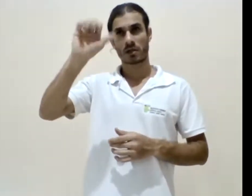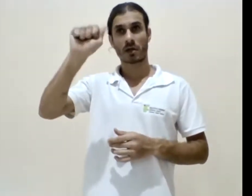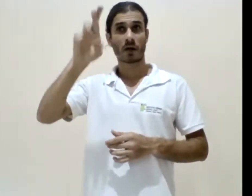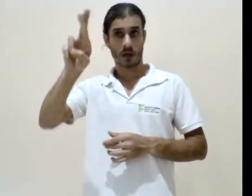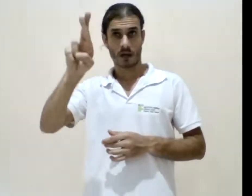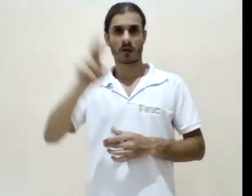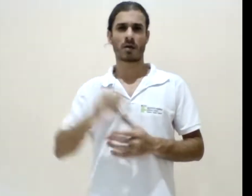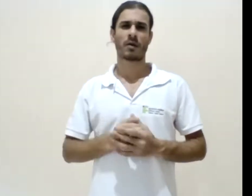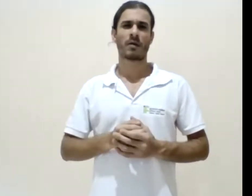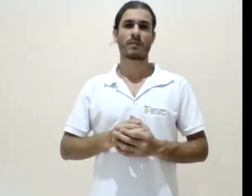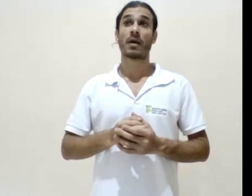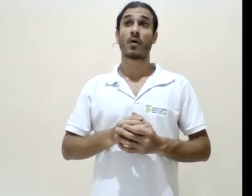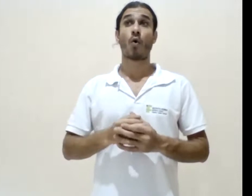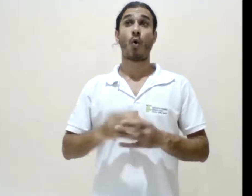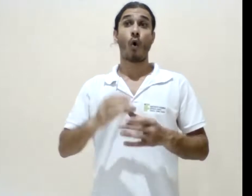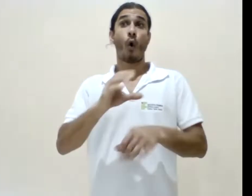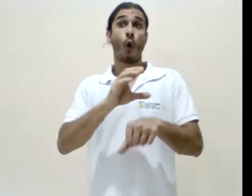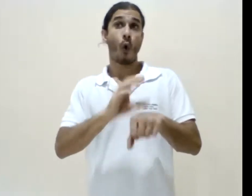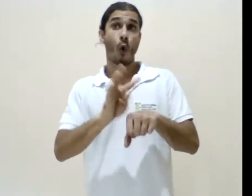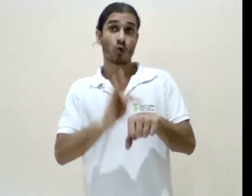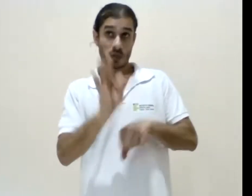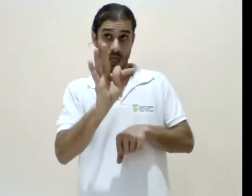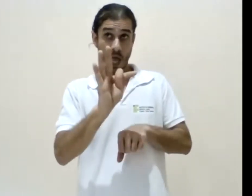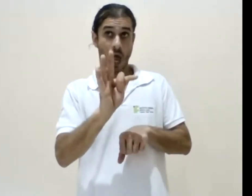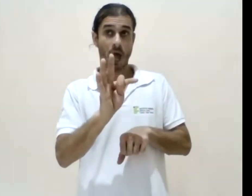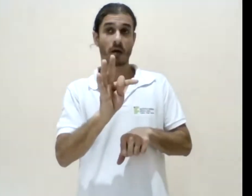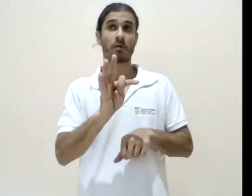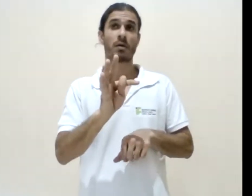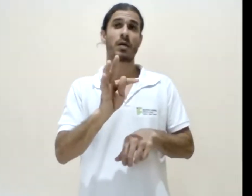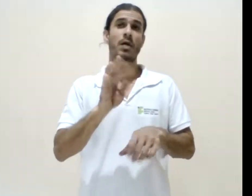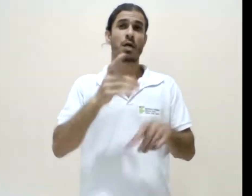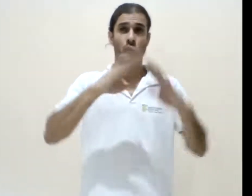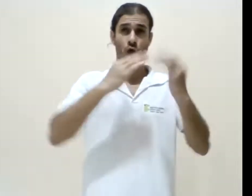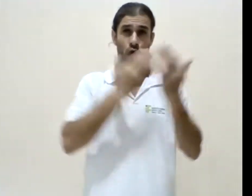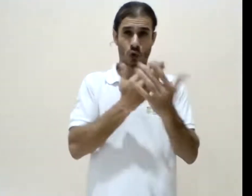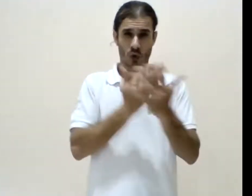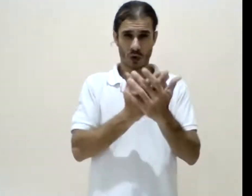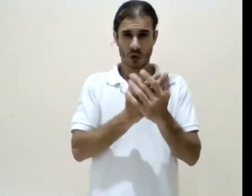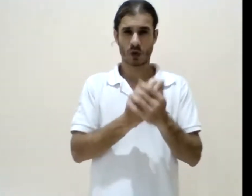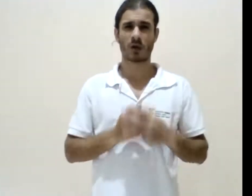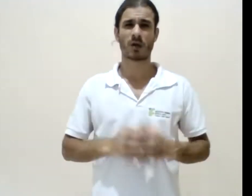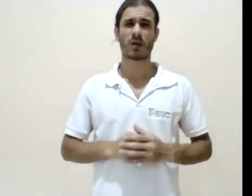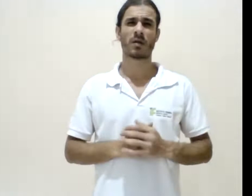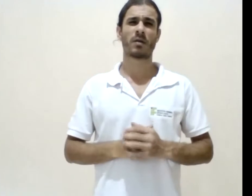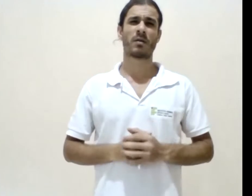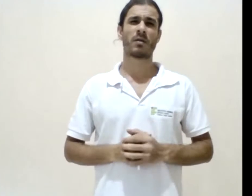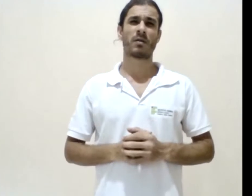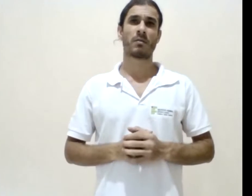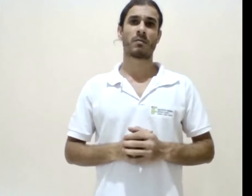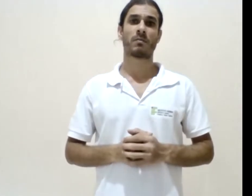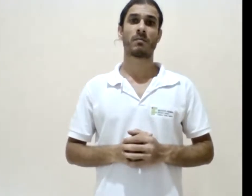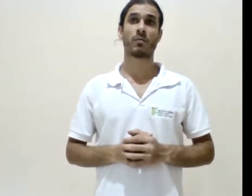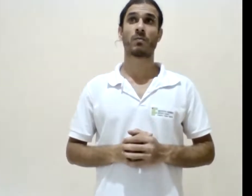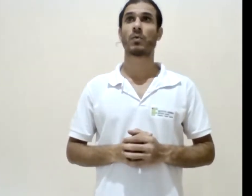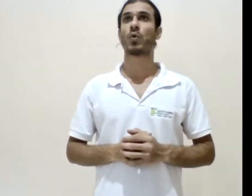escola Victório Bravin, que fica no distrito, né? De Marechal Floriano. E eu trabalho escola na estadual, outra escola. Né? É, todas duas